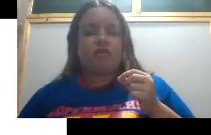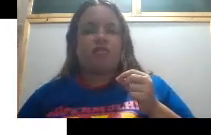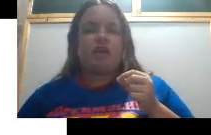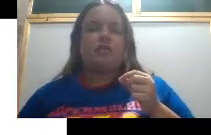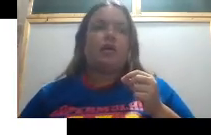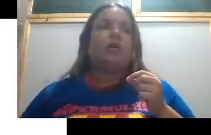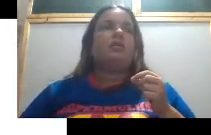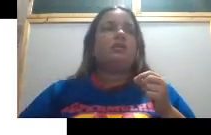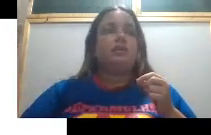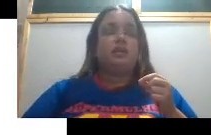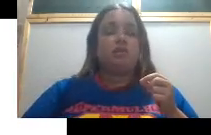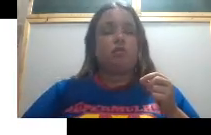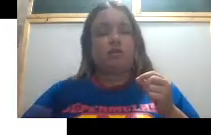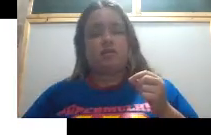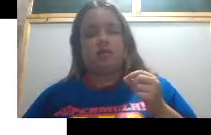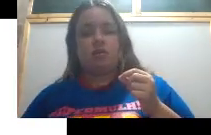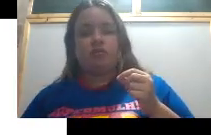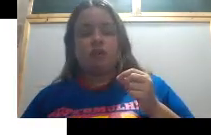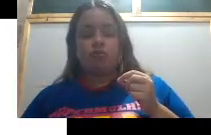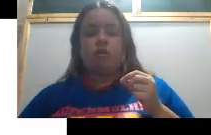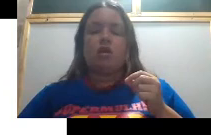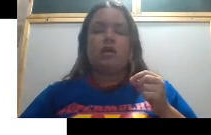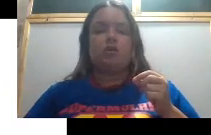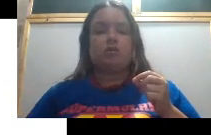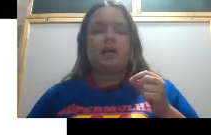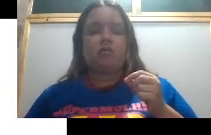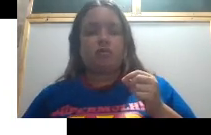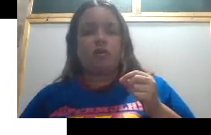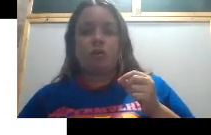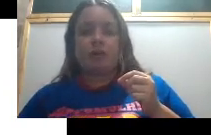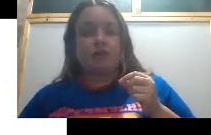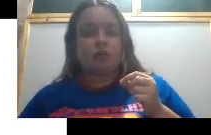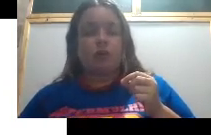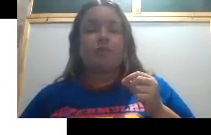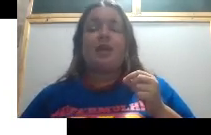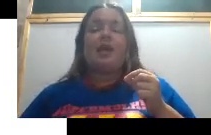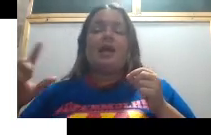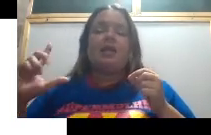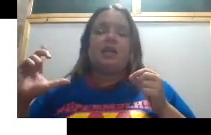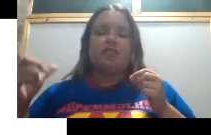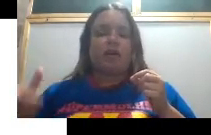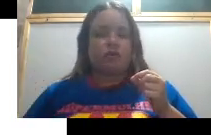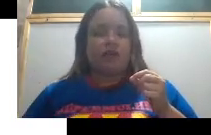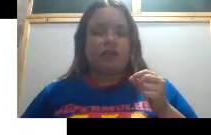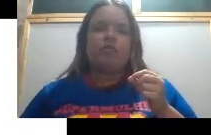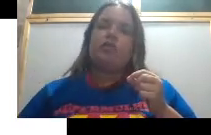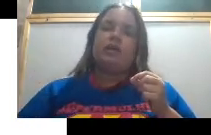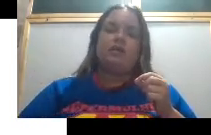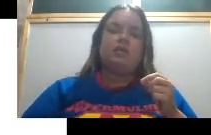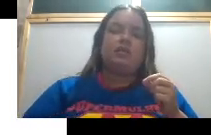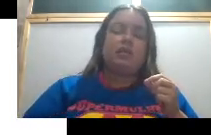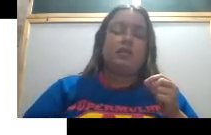como havia falado agora 18 a 69 anos em nosso país Não voto é obrigatório ele é